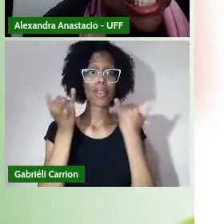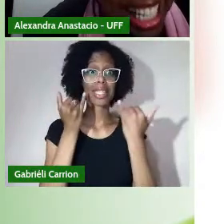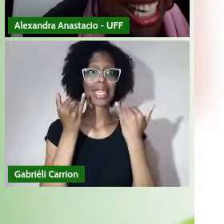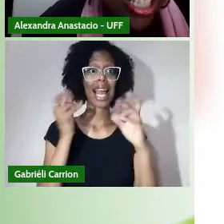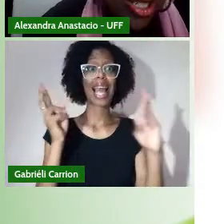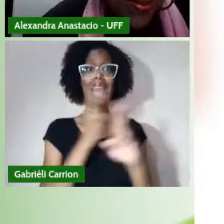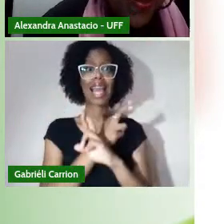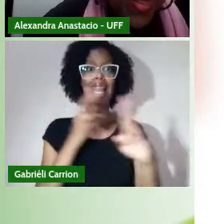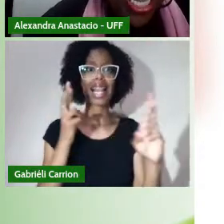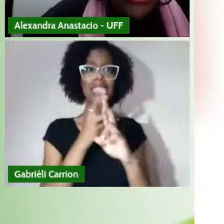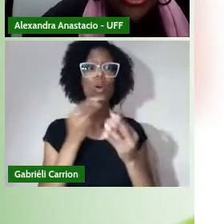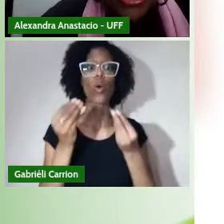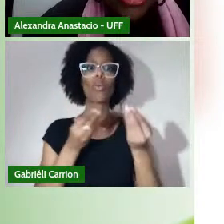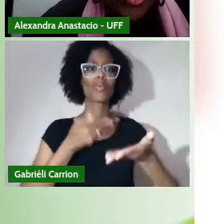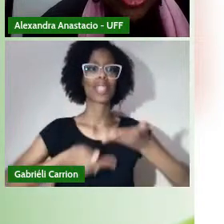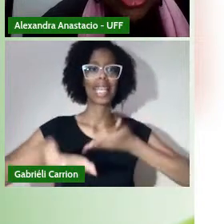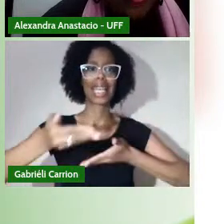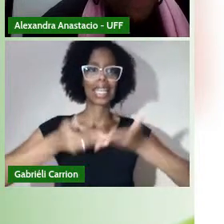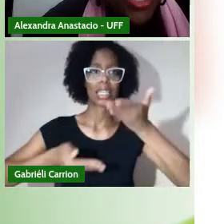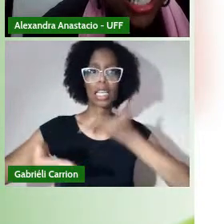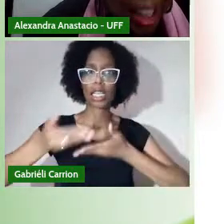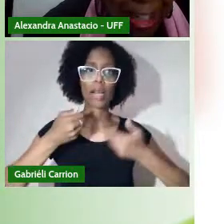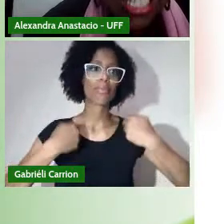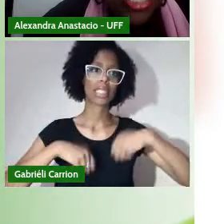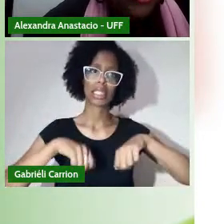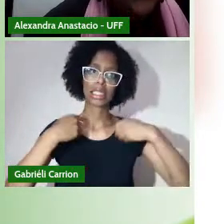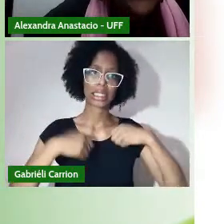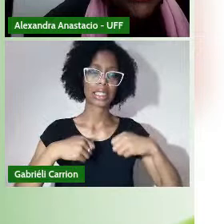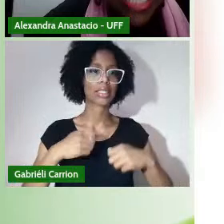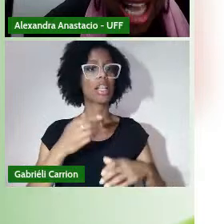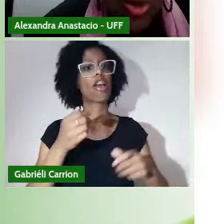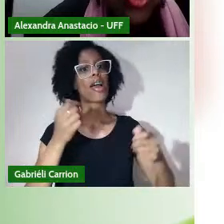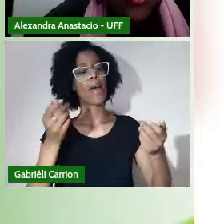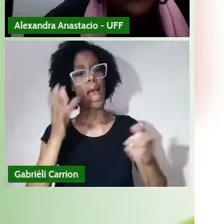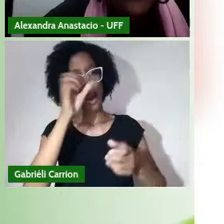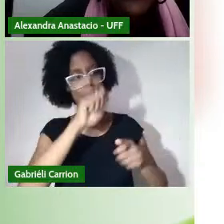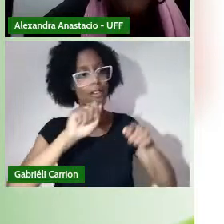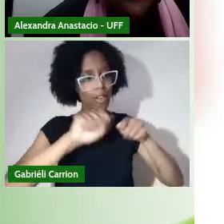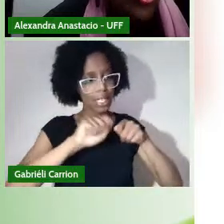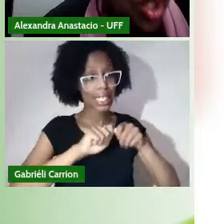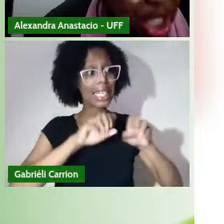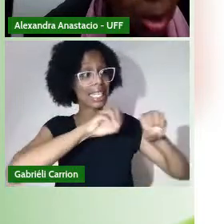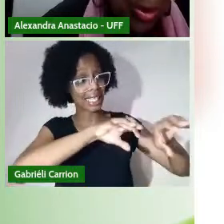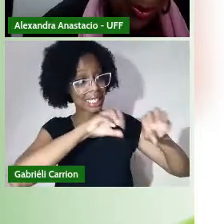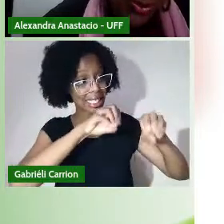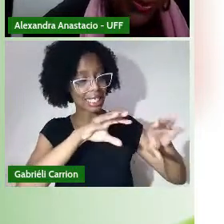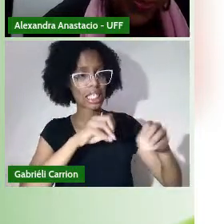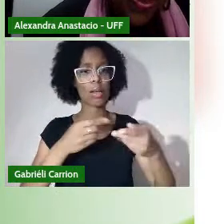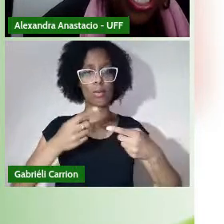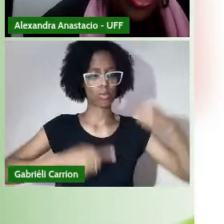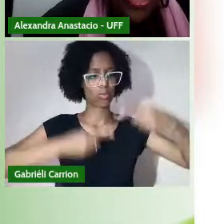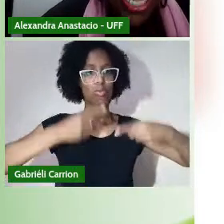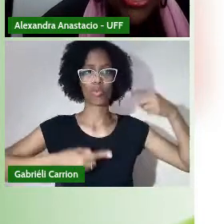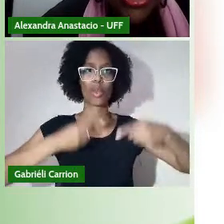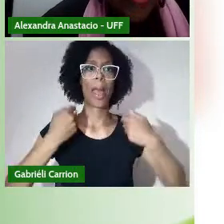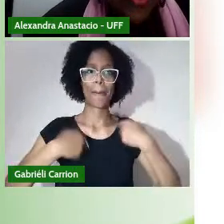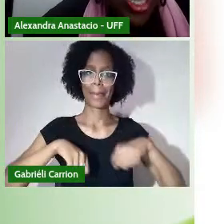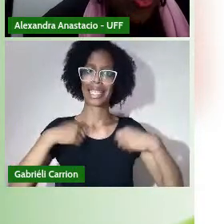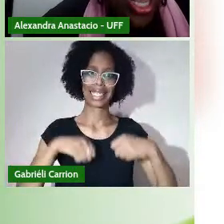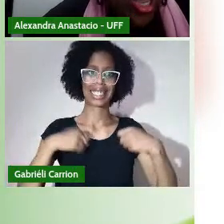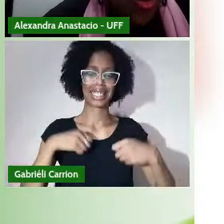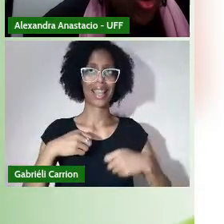com a interação. Está relacionada com aprender fazendo, com ensinar os outros, com discutir em grupo. Então,